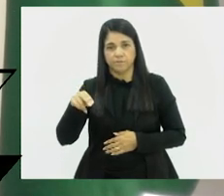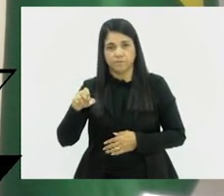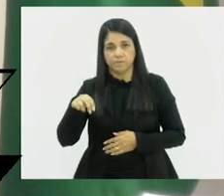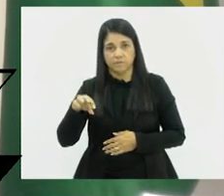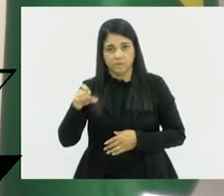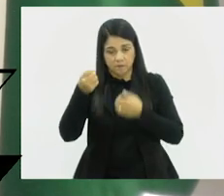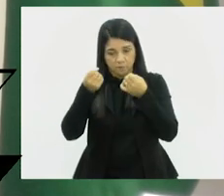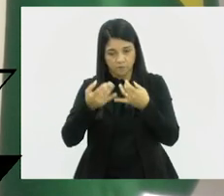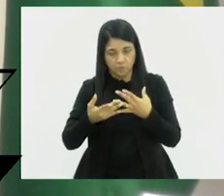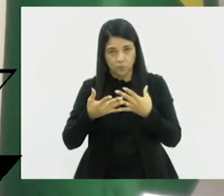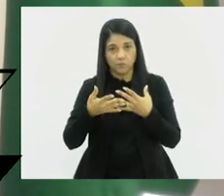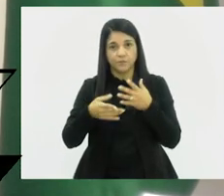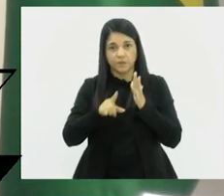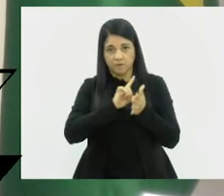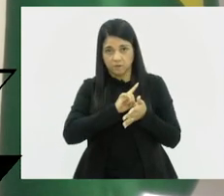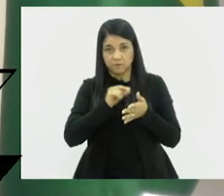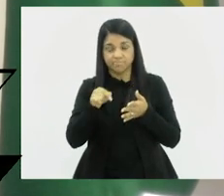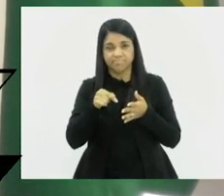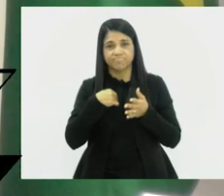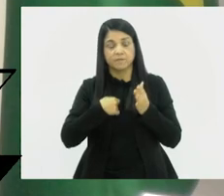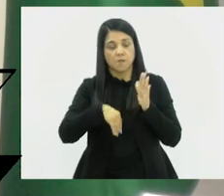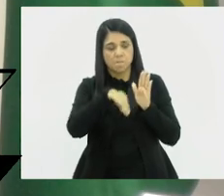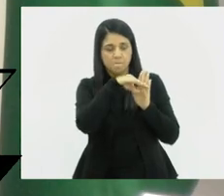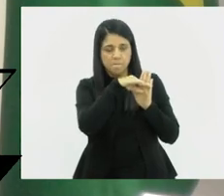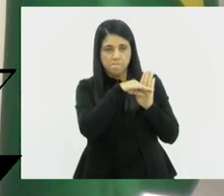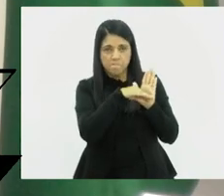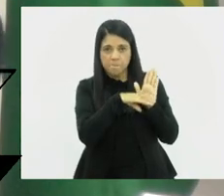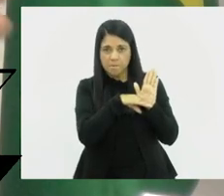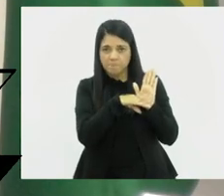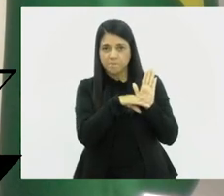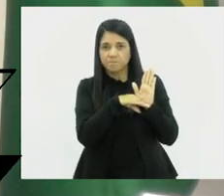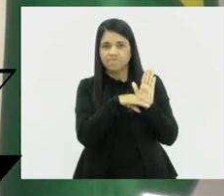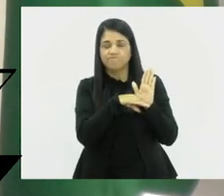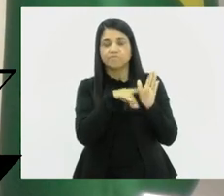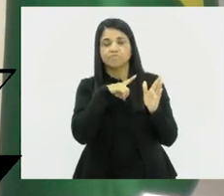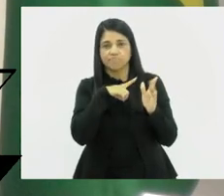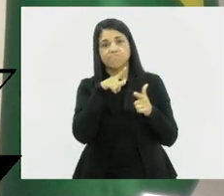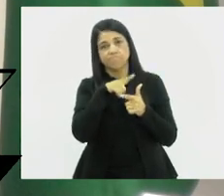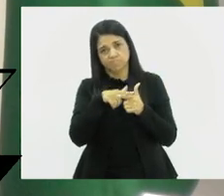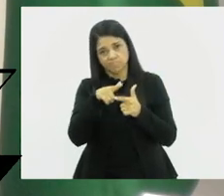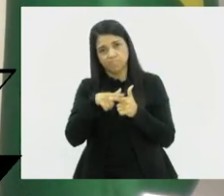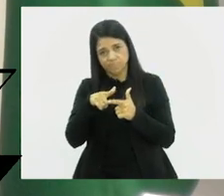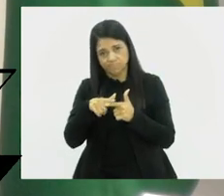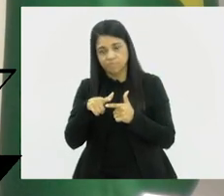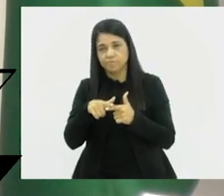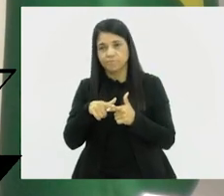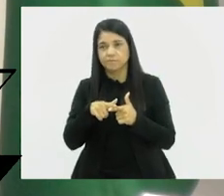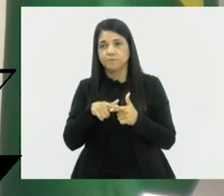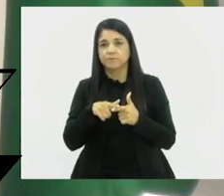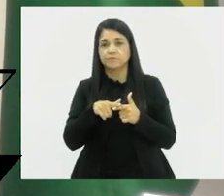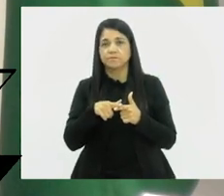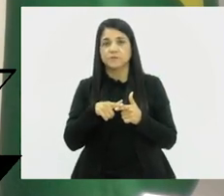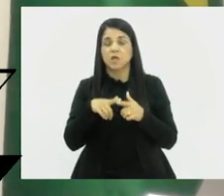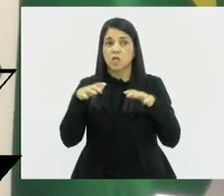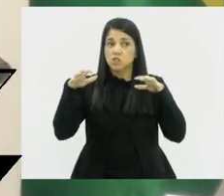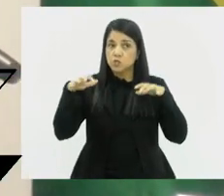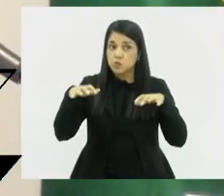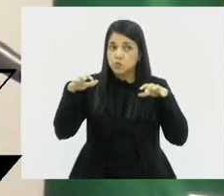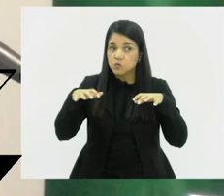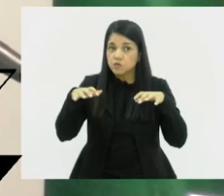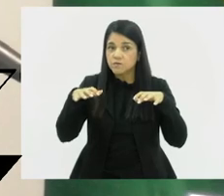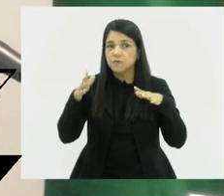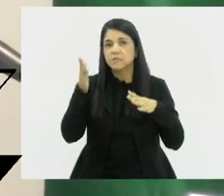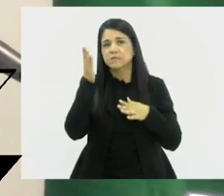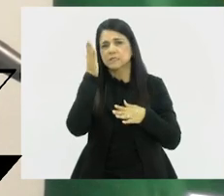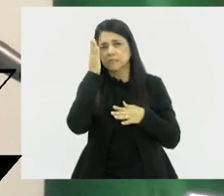infelizmente nós somos pautados pelas situações, né? A chuva, a gente sabe todo